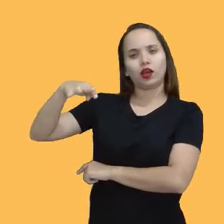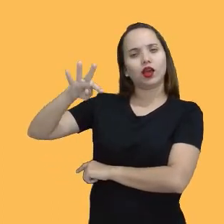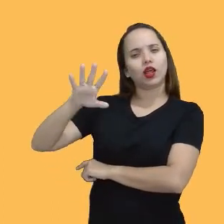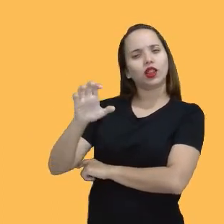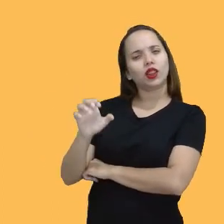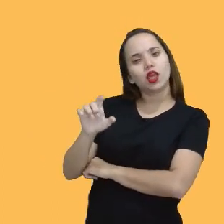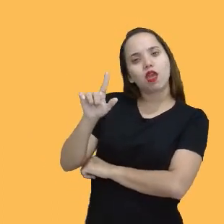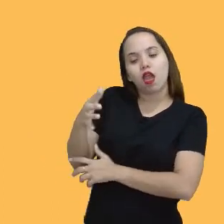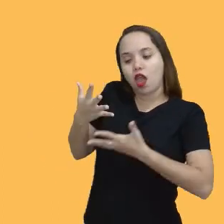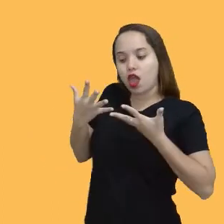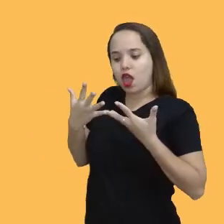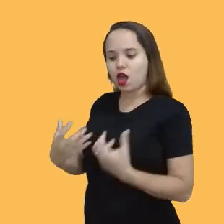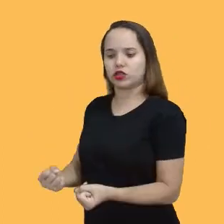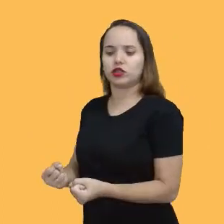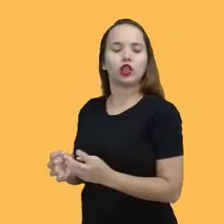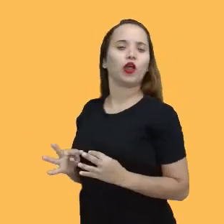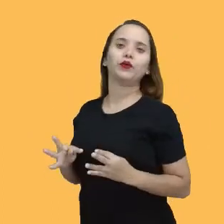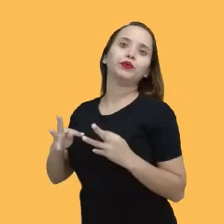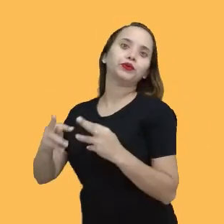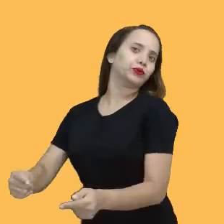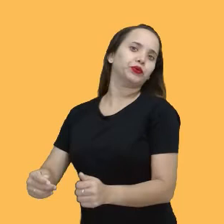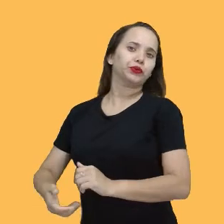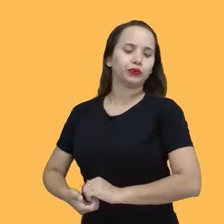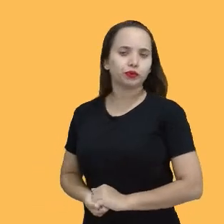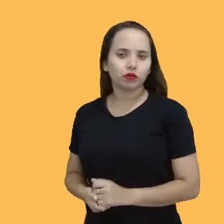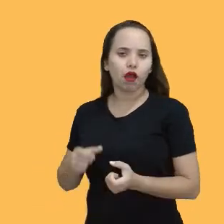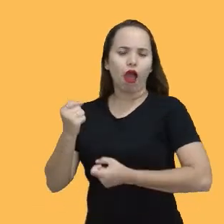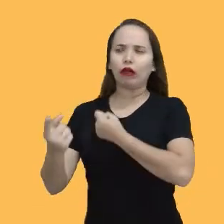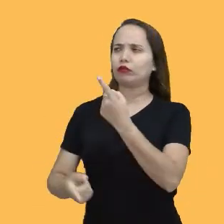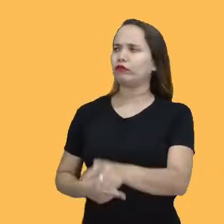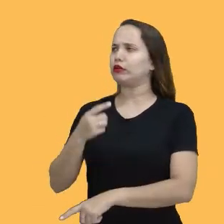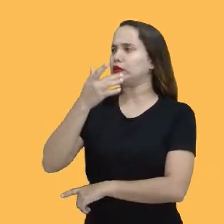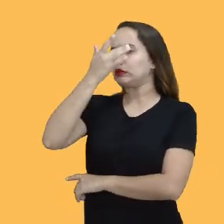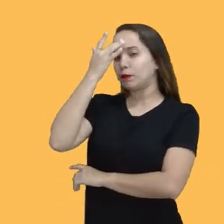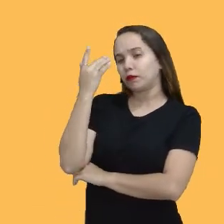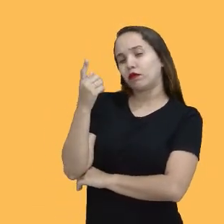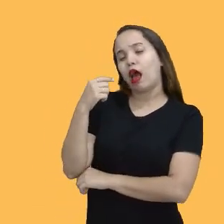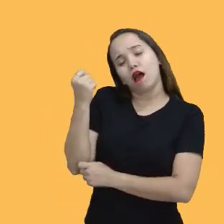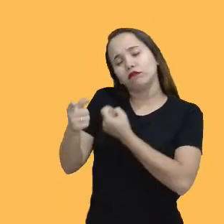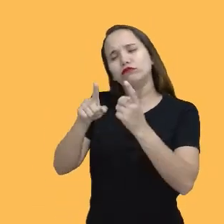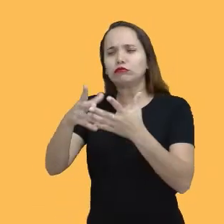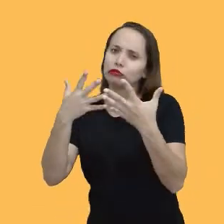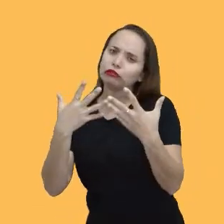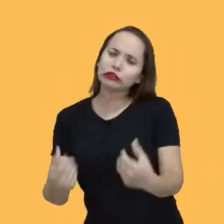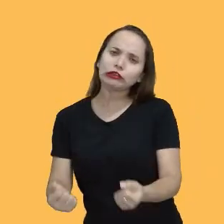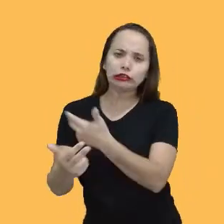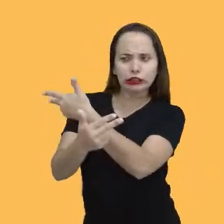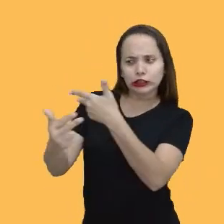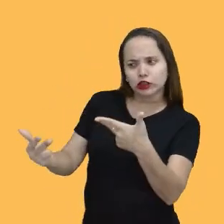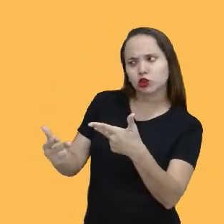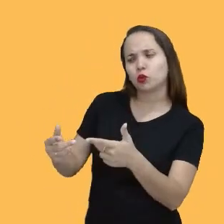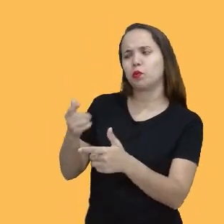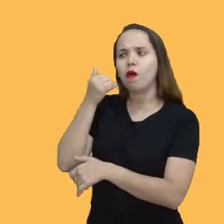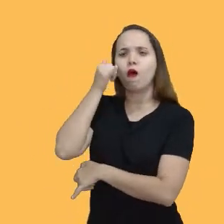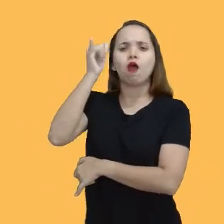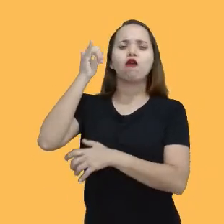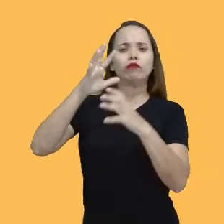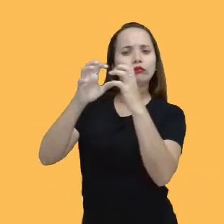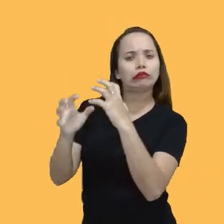é aceitar desaforo, por exemplo. Às vezes você faz isso para não entrar em confusão, né? É diferente.